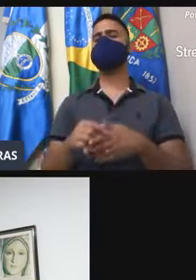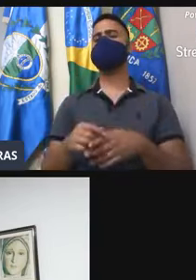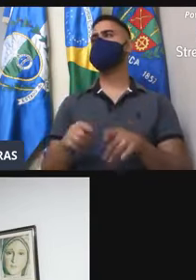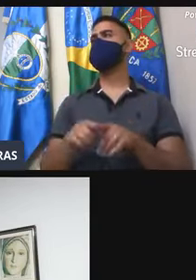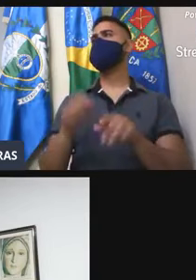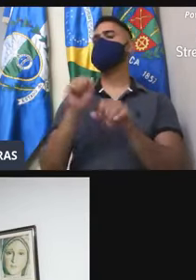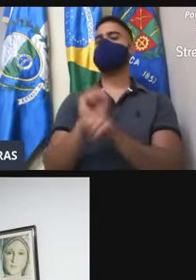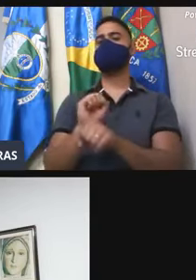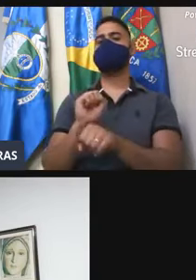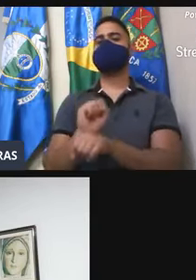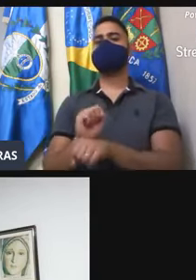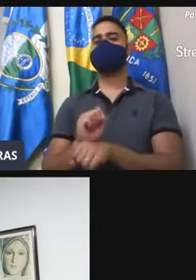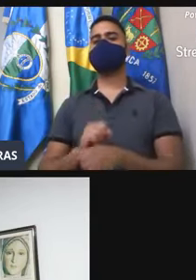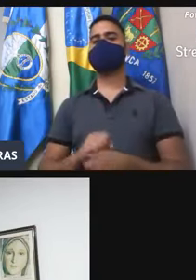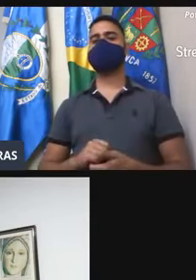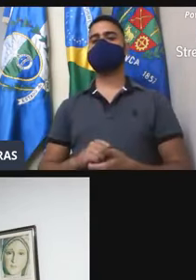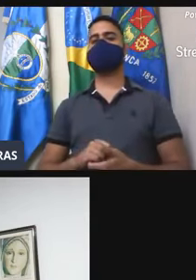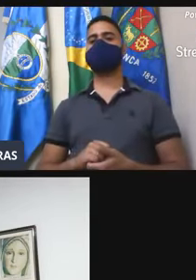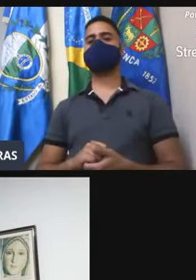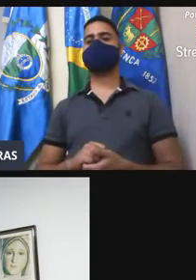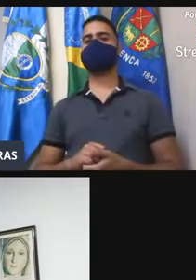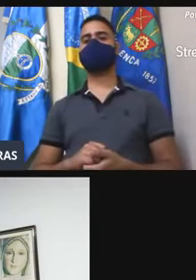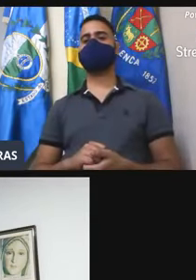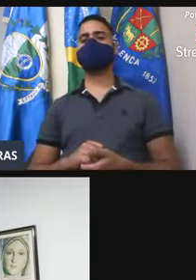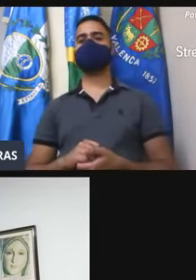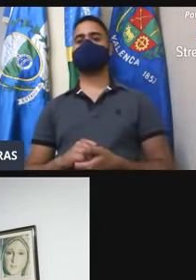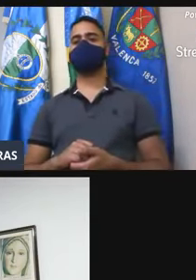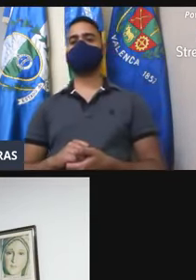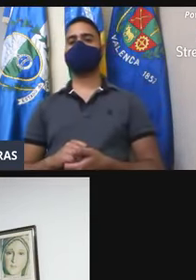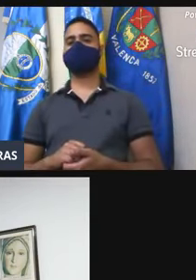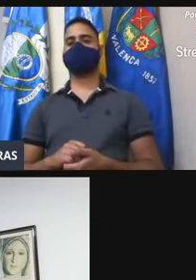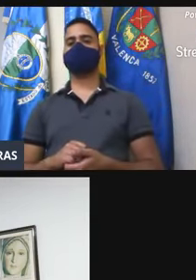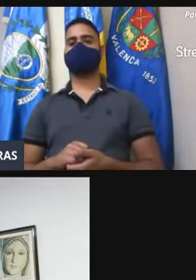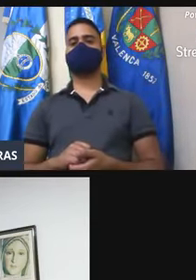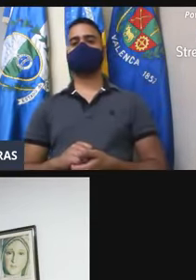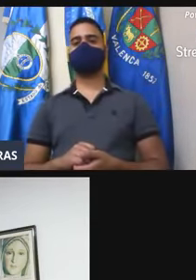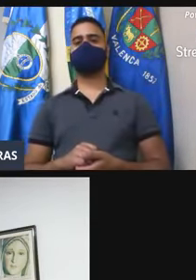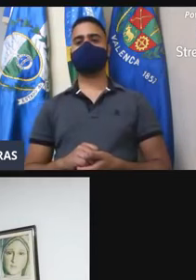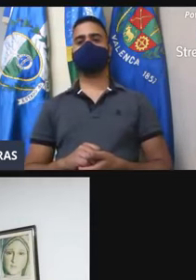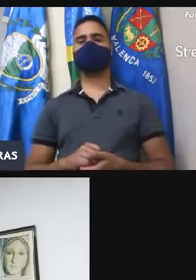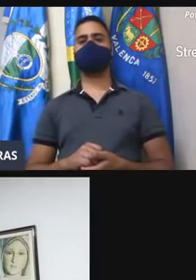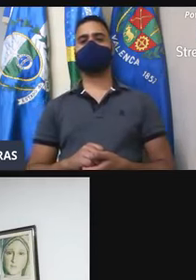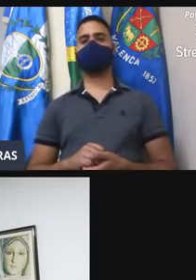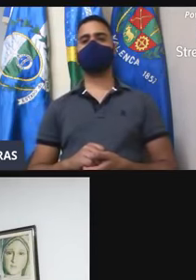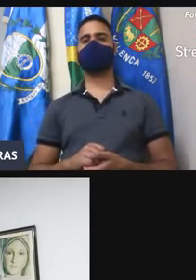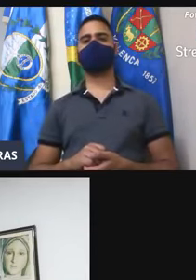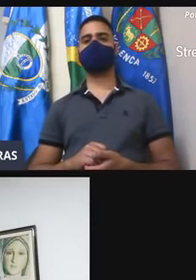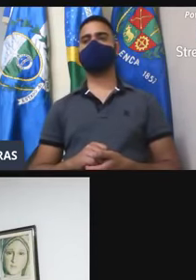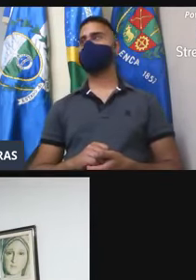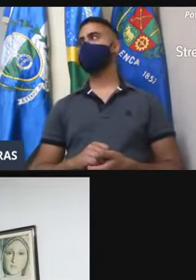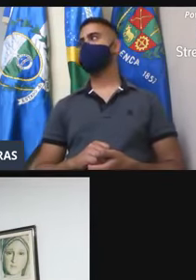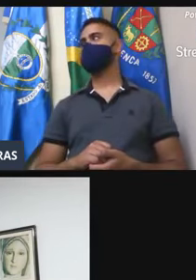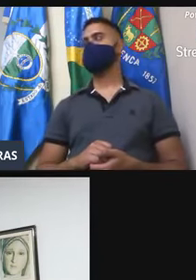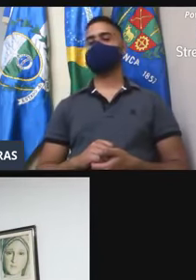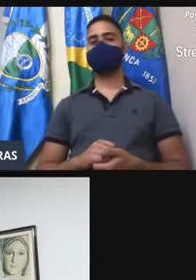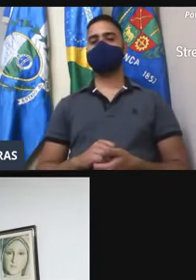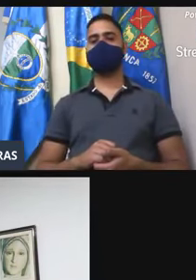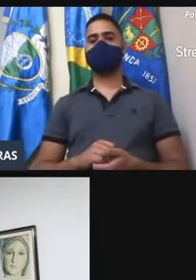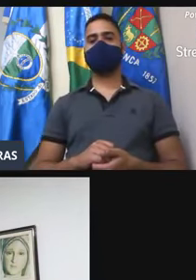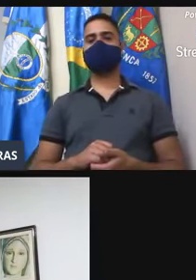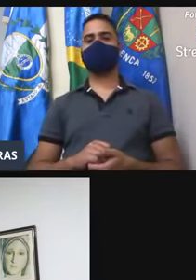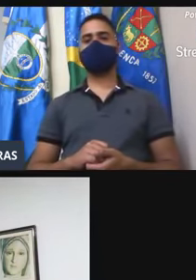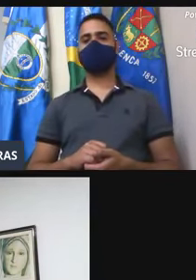para. Tá? Sim. Só isso. Obrigado, Mara. Mandaremos para essa casa, é documentado